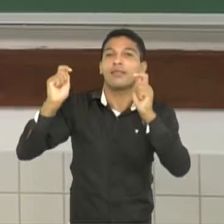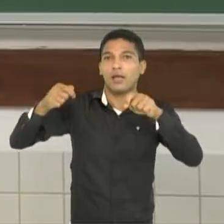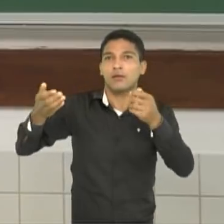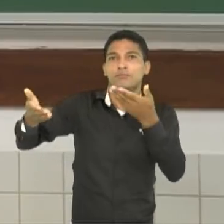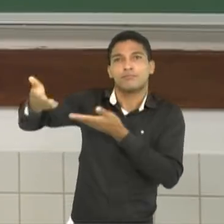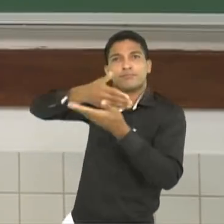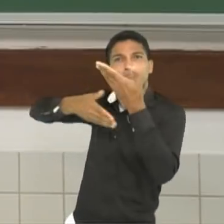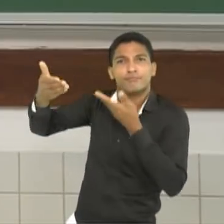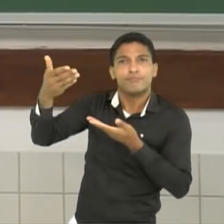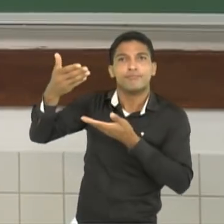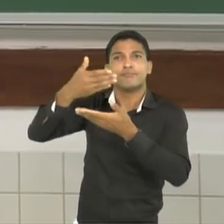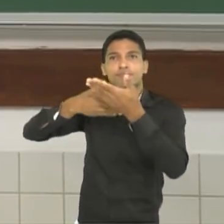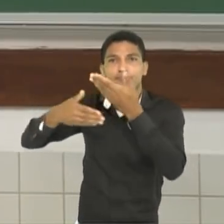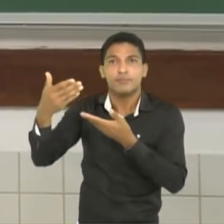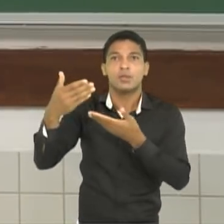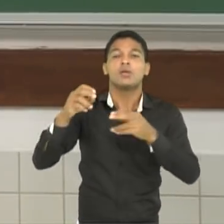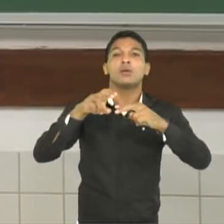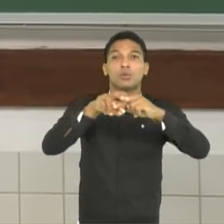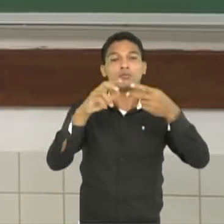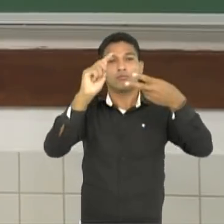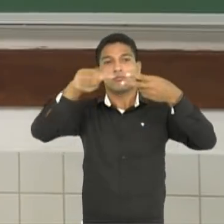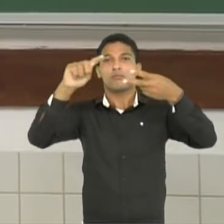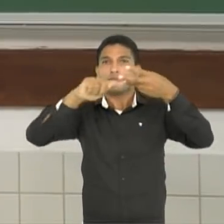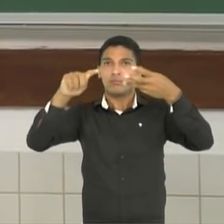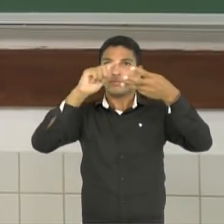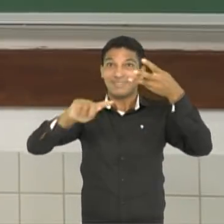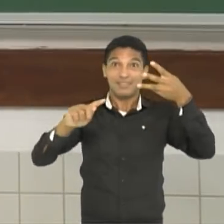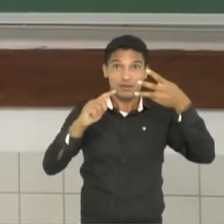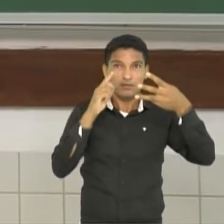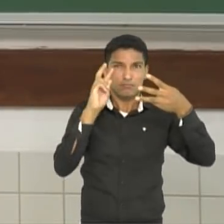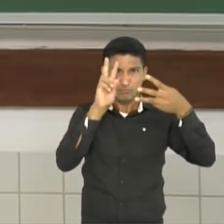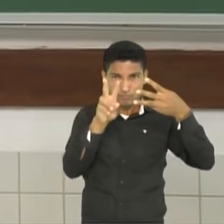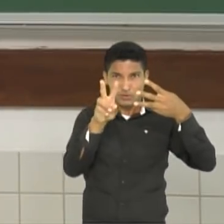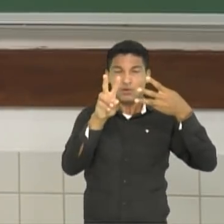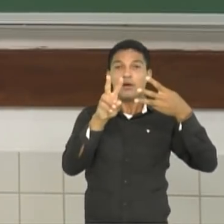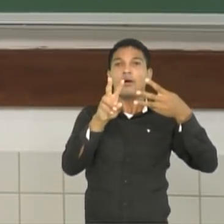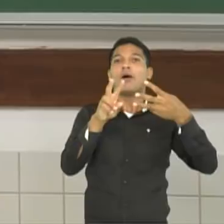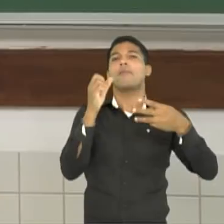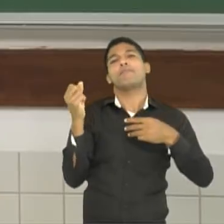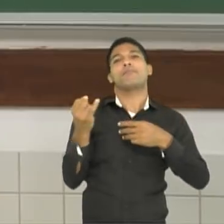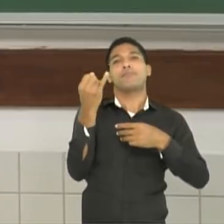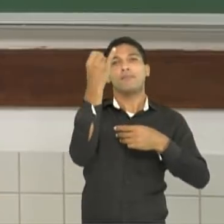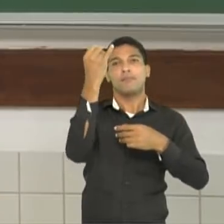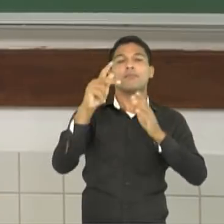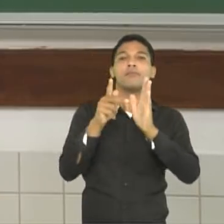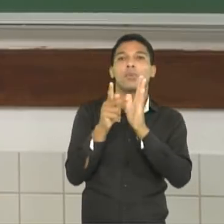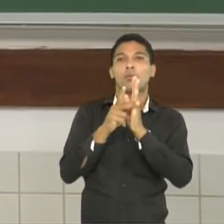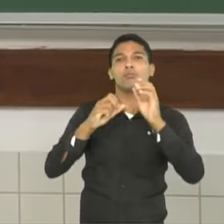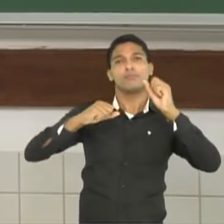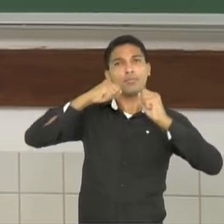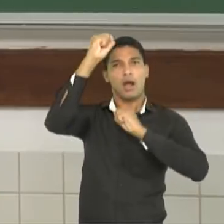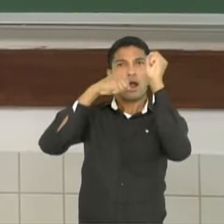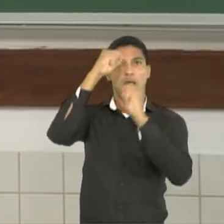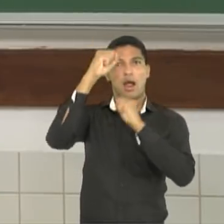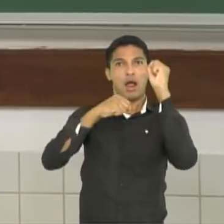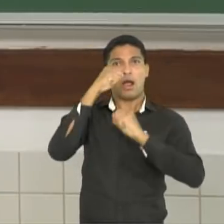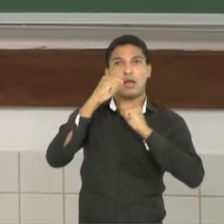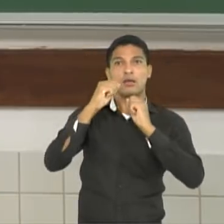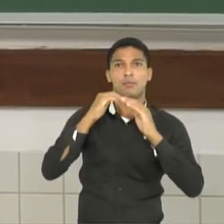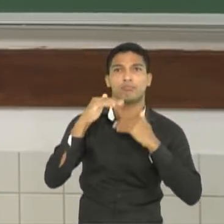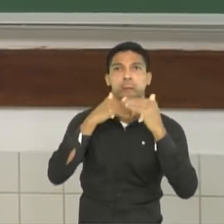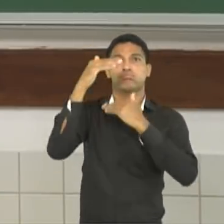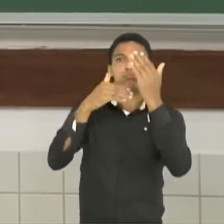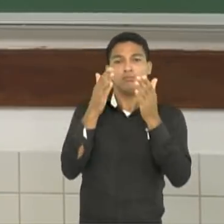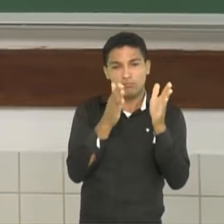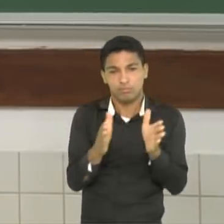ideia inicial da industrialização na região sul, porque eles vão ser muito significativos nesse desenvolvimento da indústria do